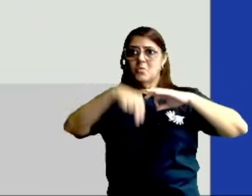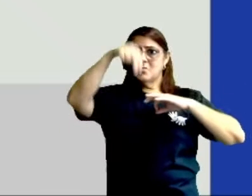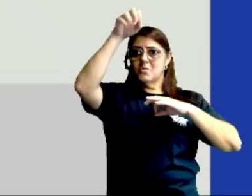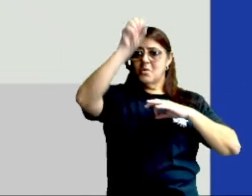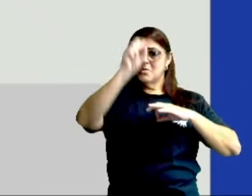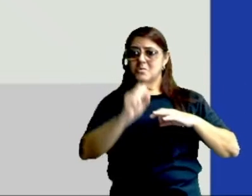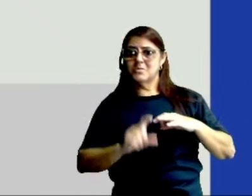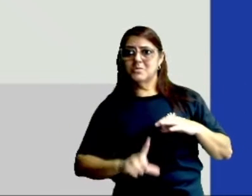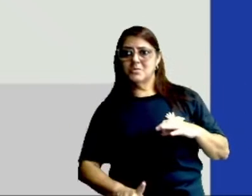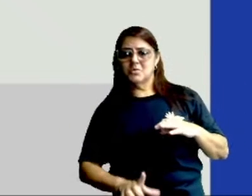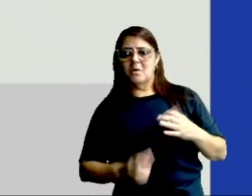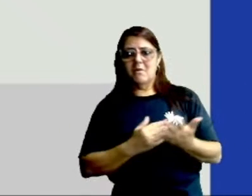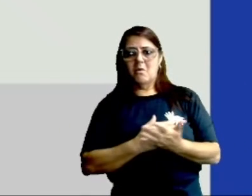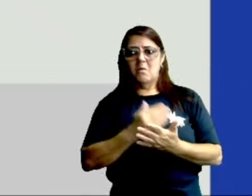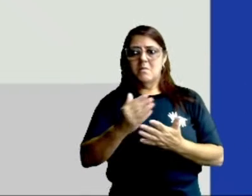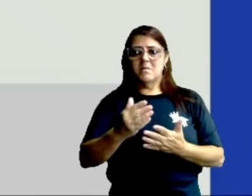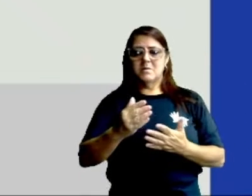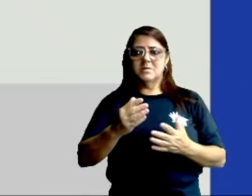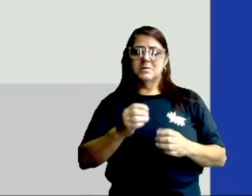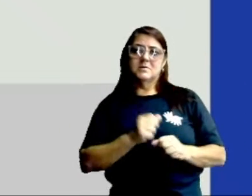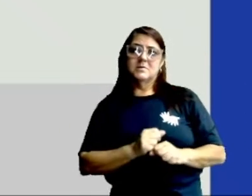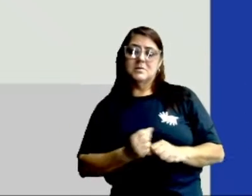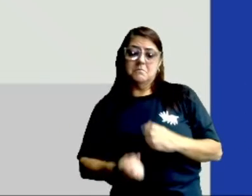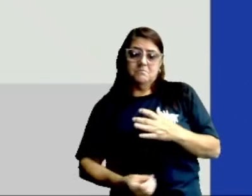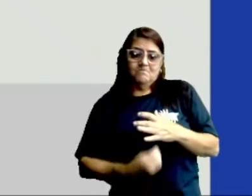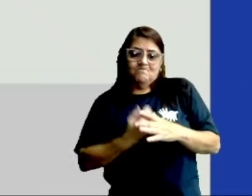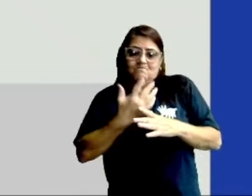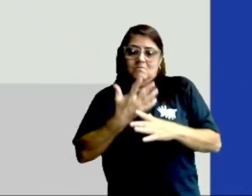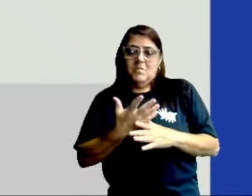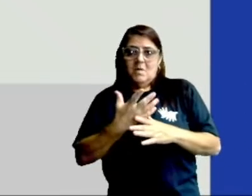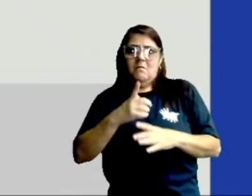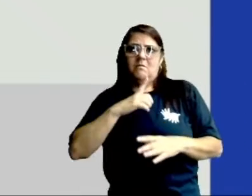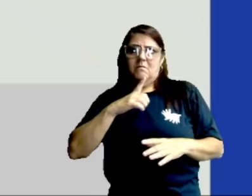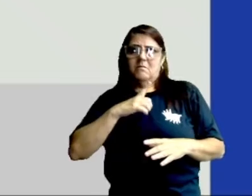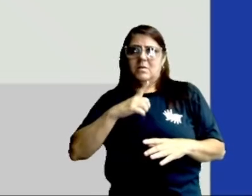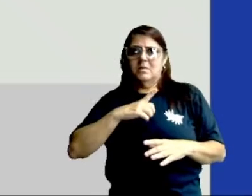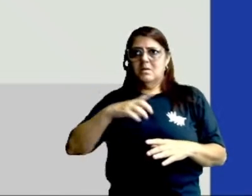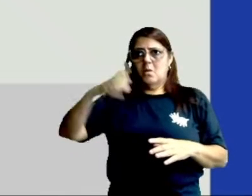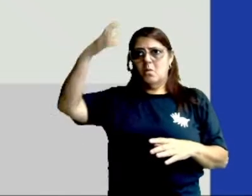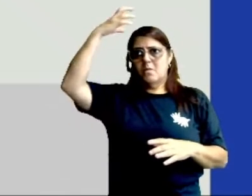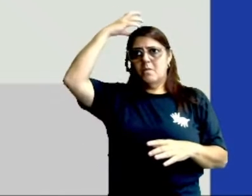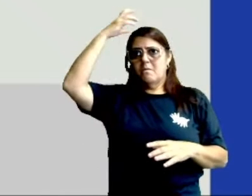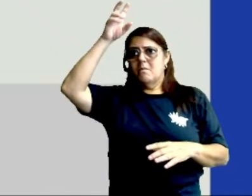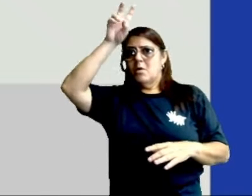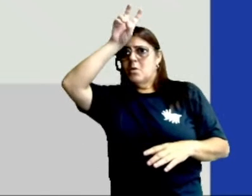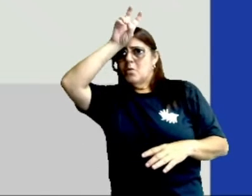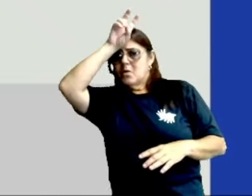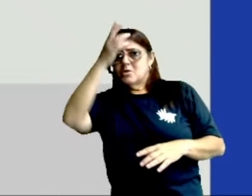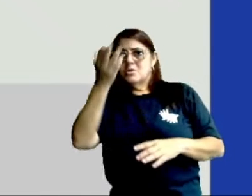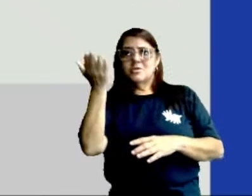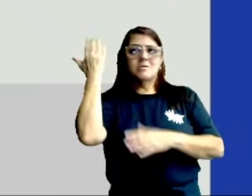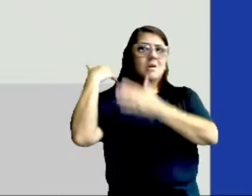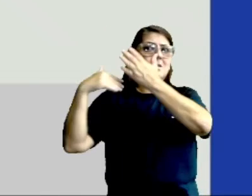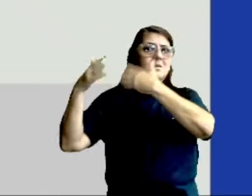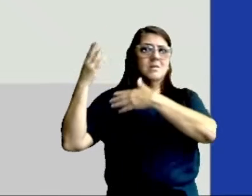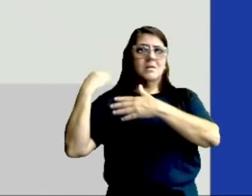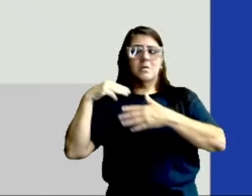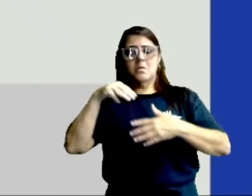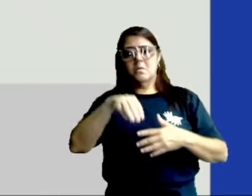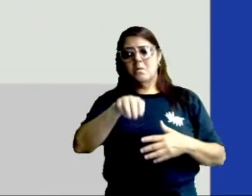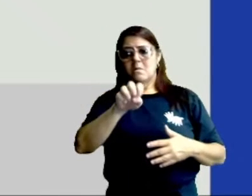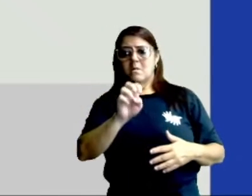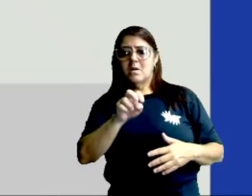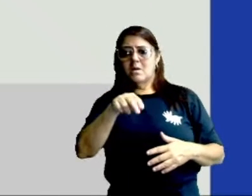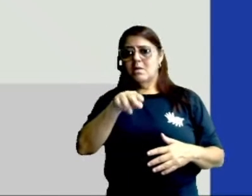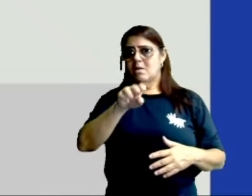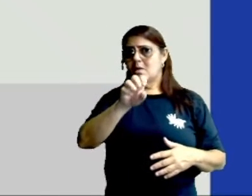aí ele vai fundar a realeza para a onica você já vai nascer o império do Egito antigo e aí por isso mas ele é